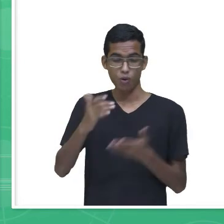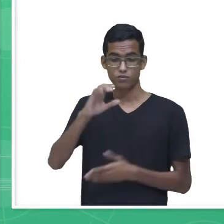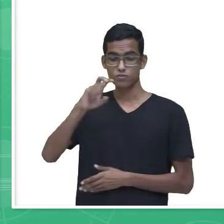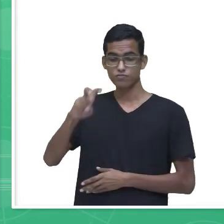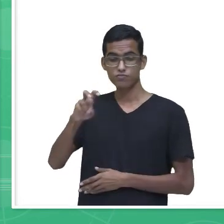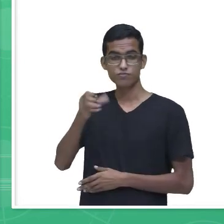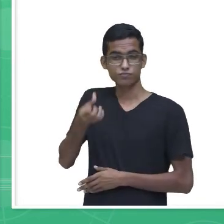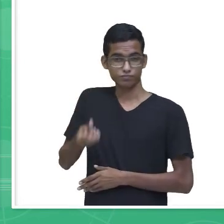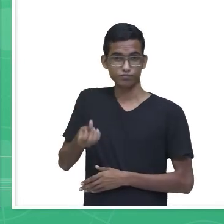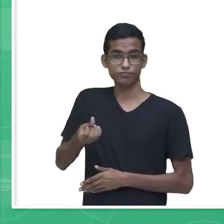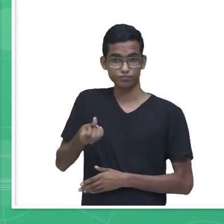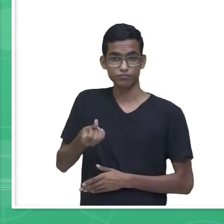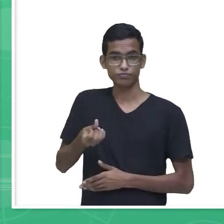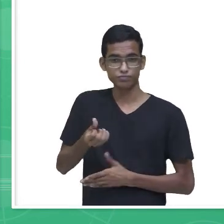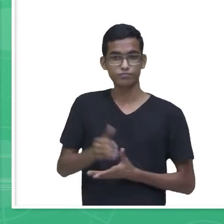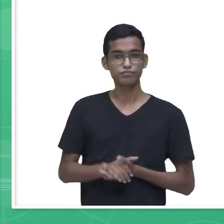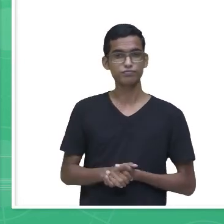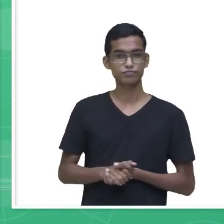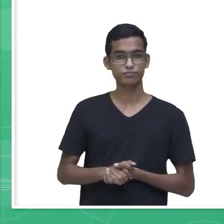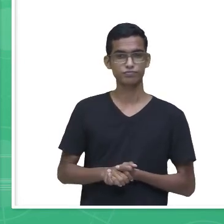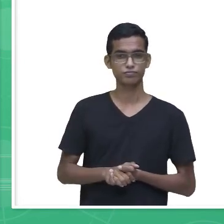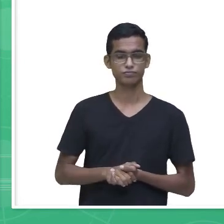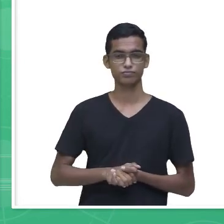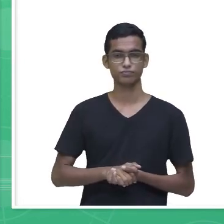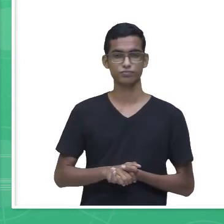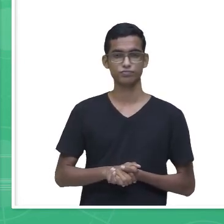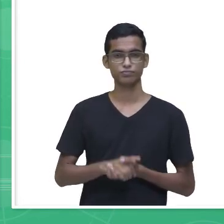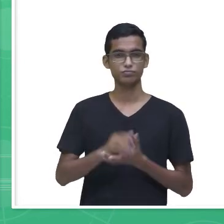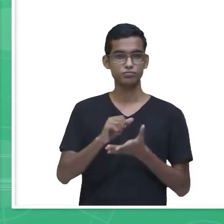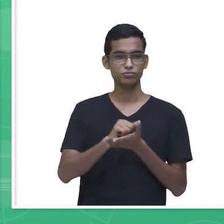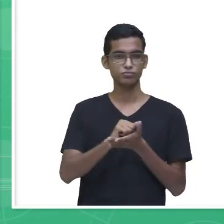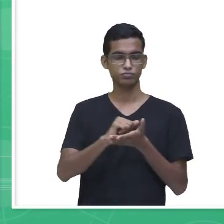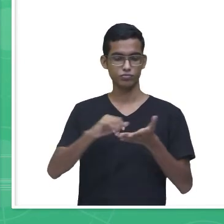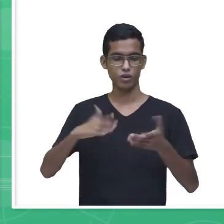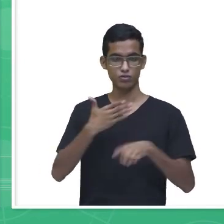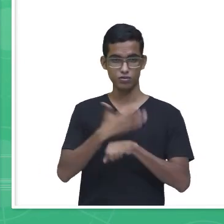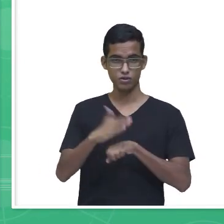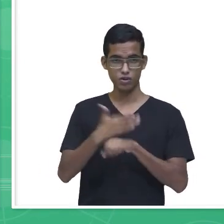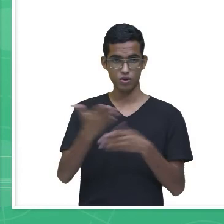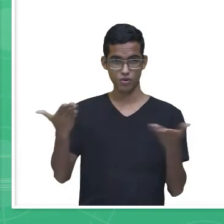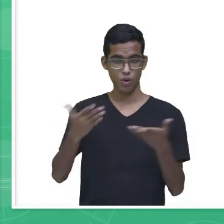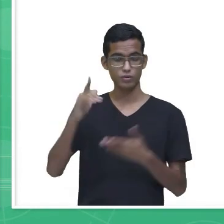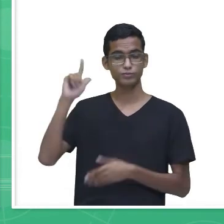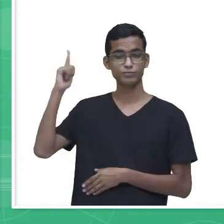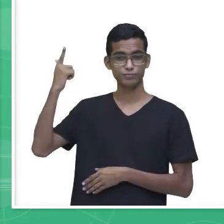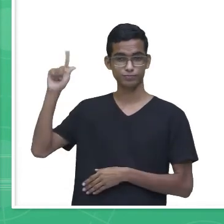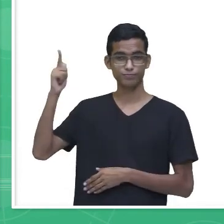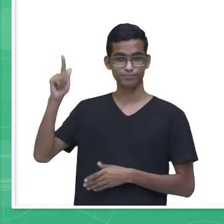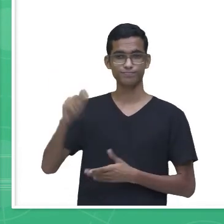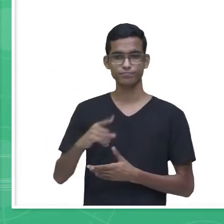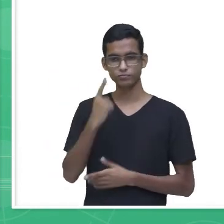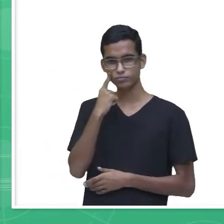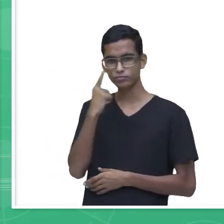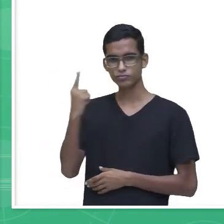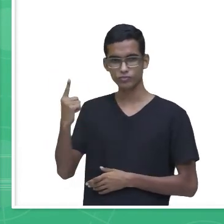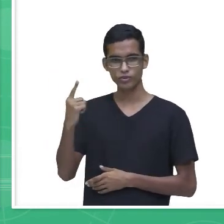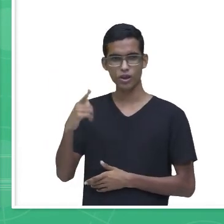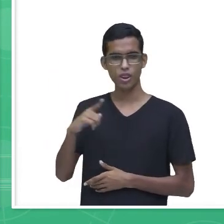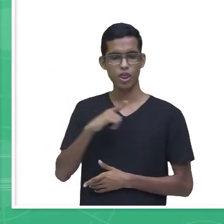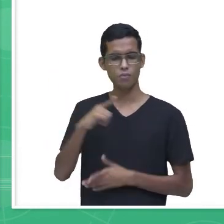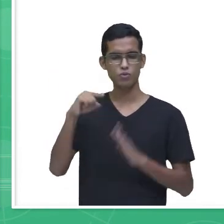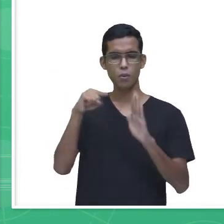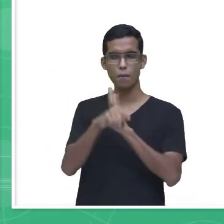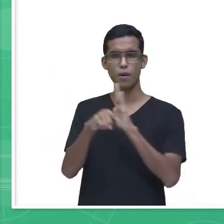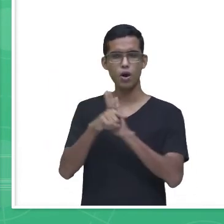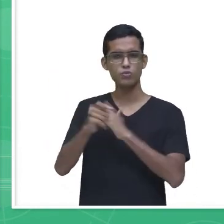número 56, como eu já falei, a correção do Exercitando de geografia. Então, nós temos para analisar agora uma questão que vai